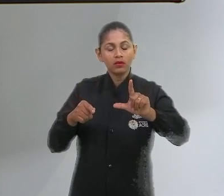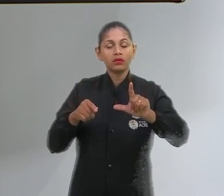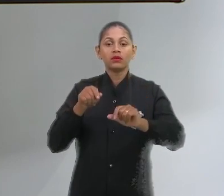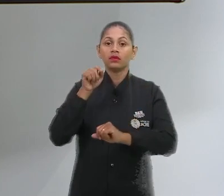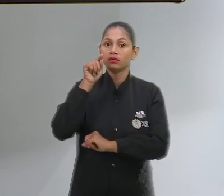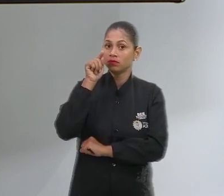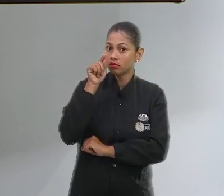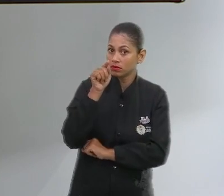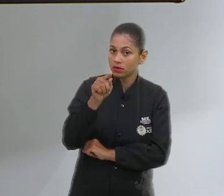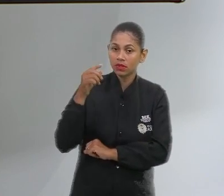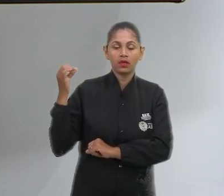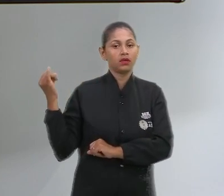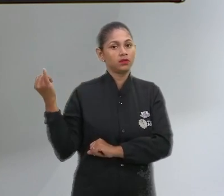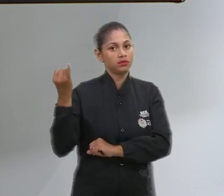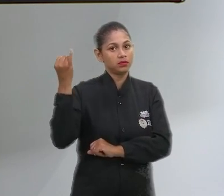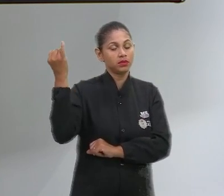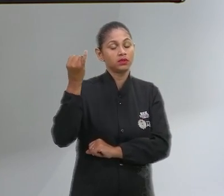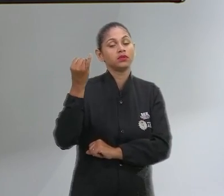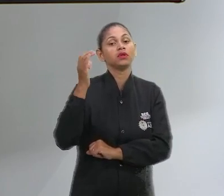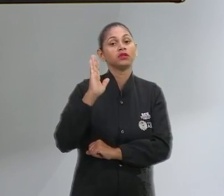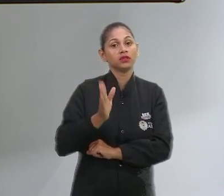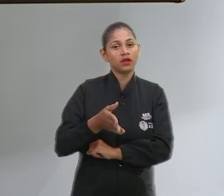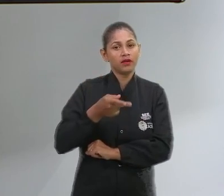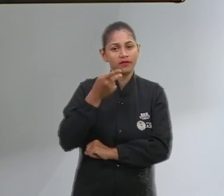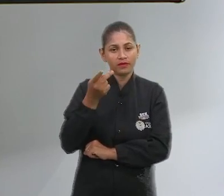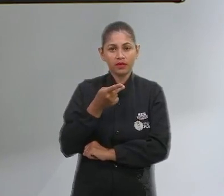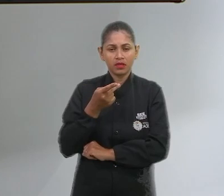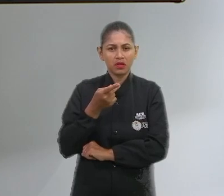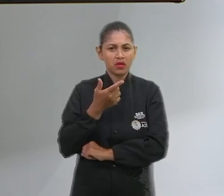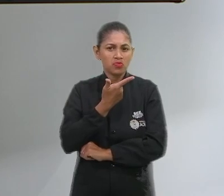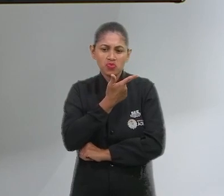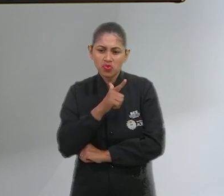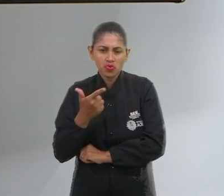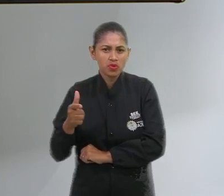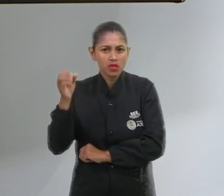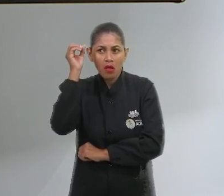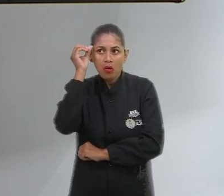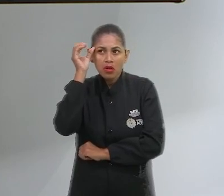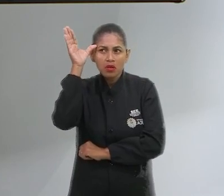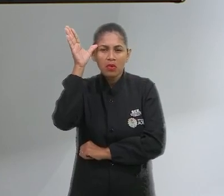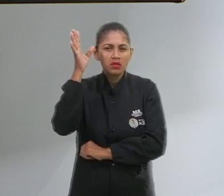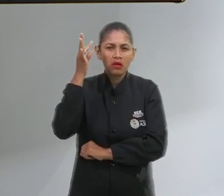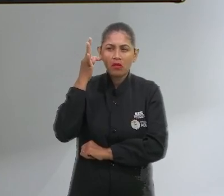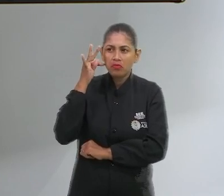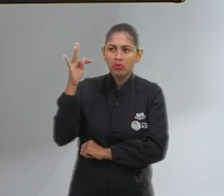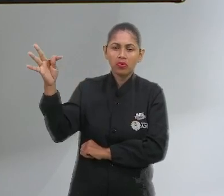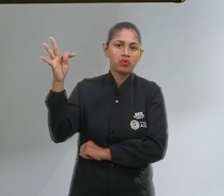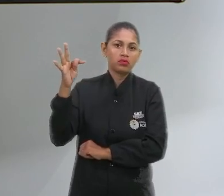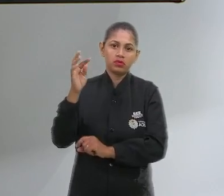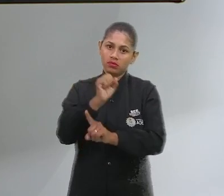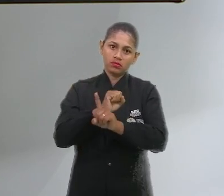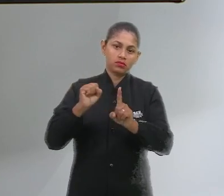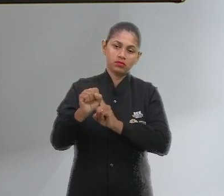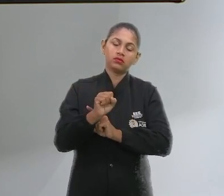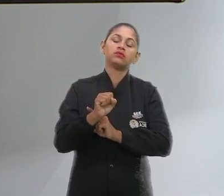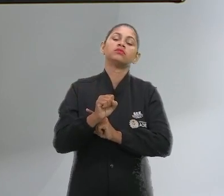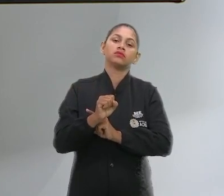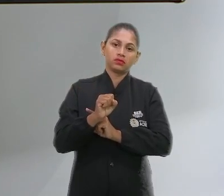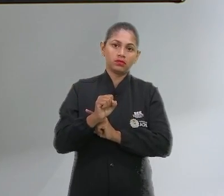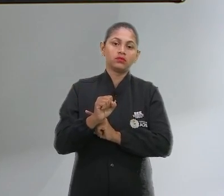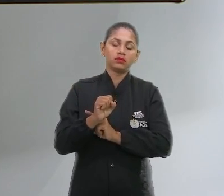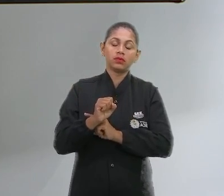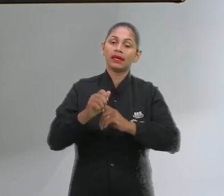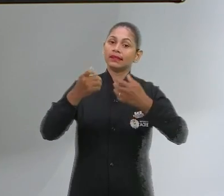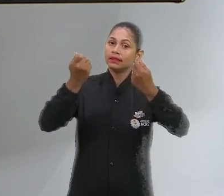como eu já comentei ao longo dessa aula, não tenha conhecimento apenas das teorias sociológicas. É necessário que